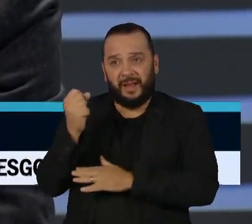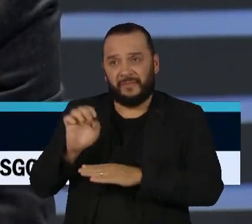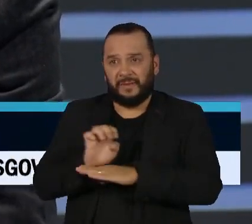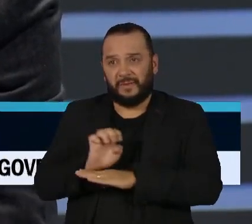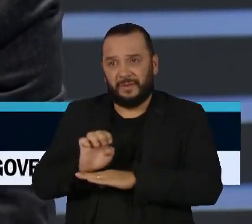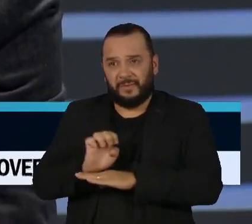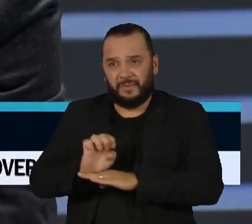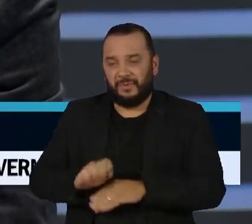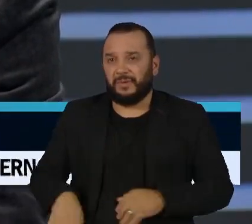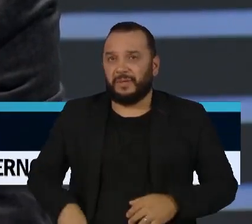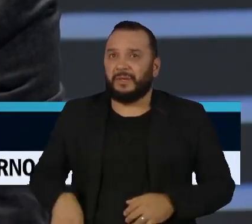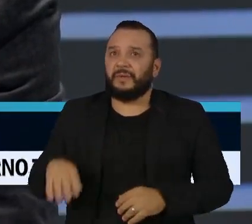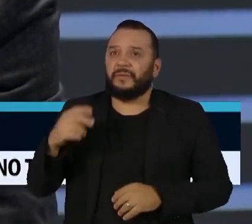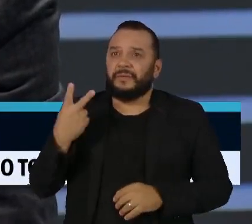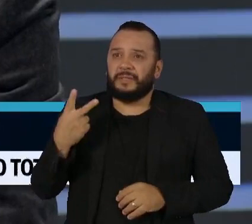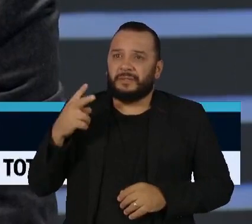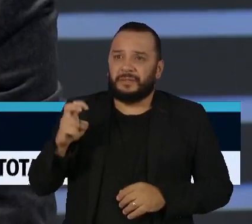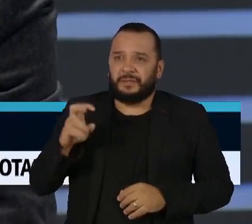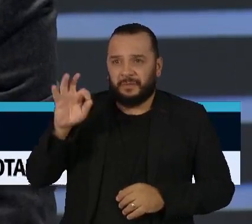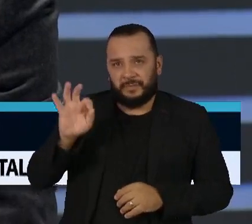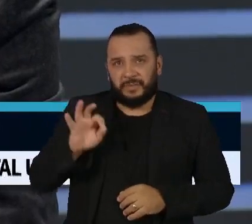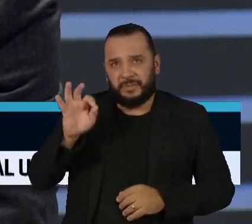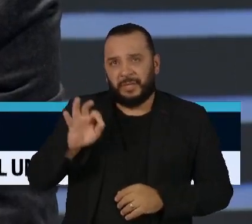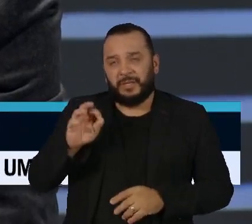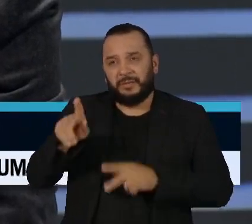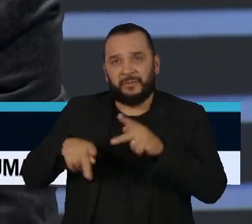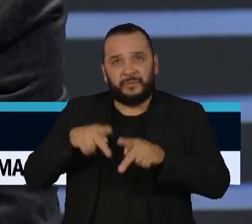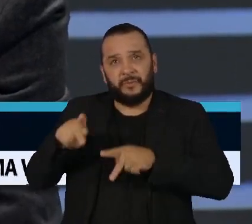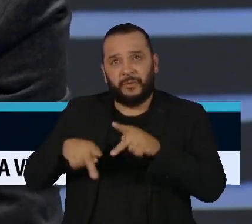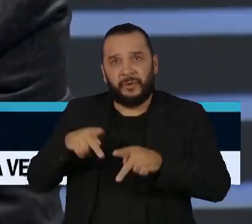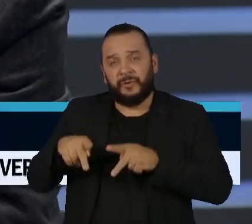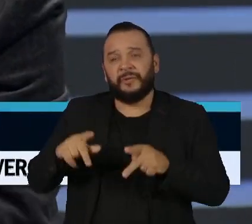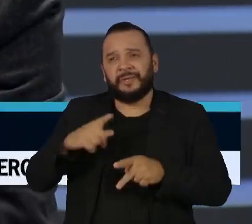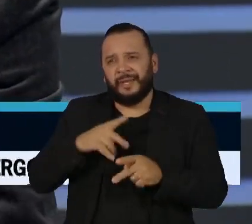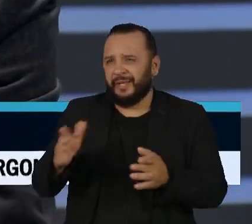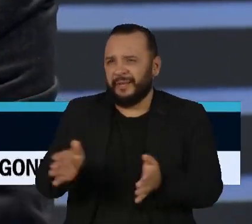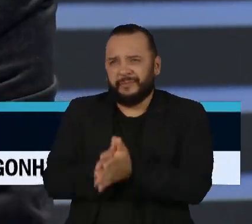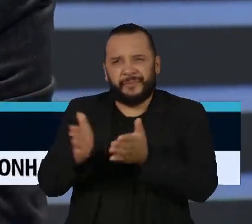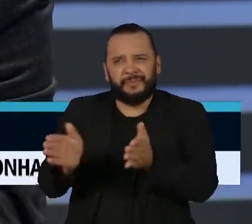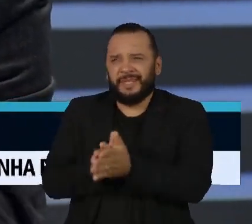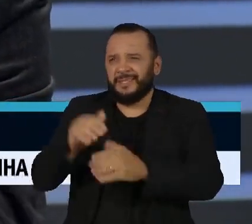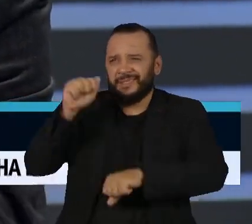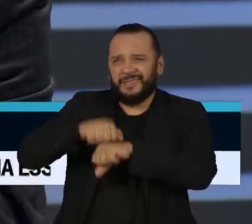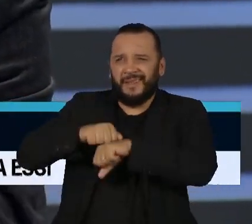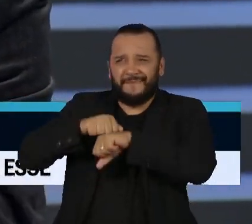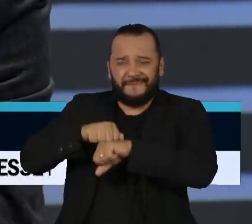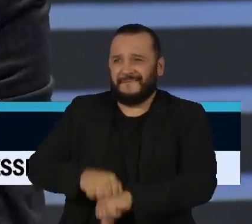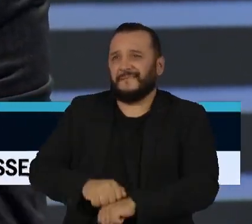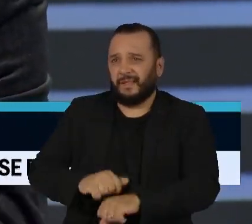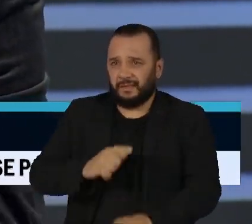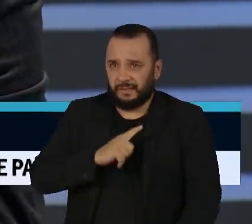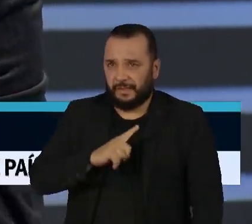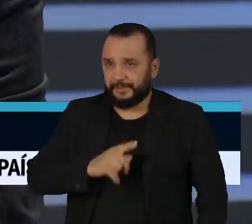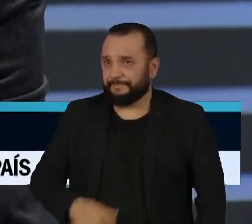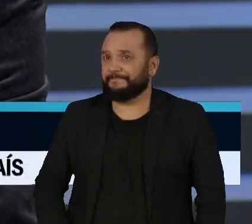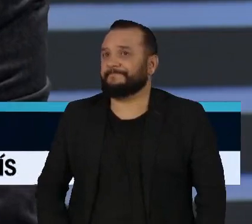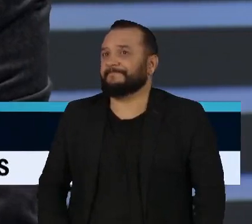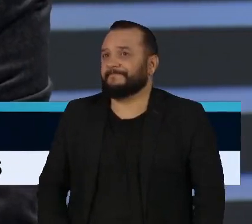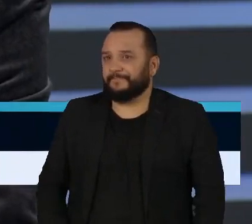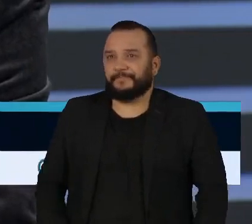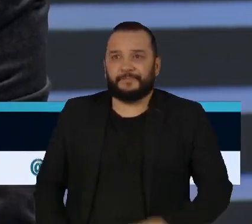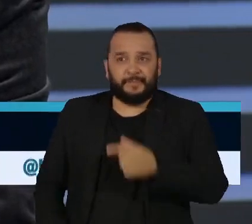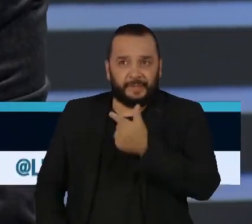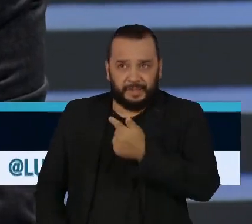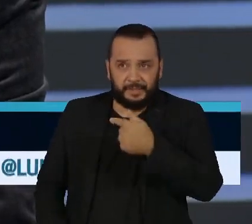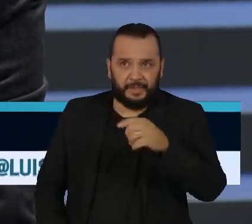25% da população desse país está na linha da pobreza absoluta 70%